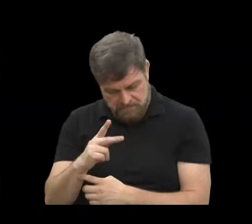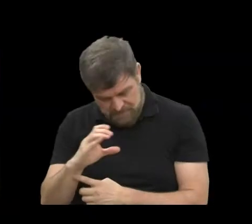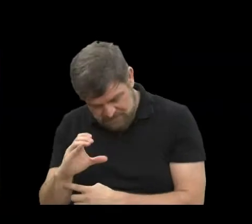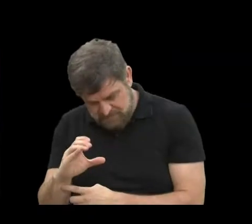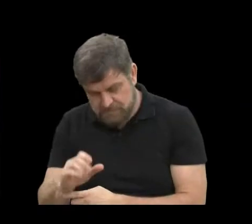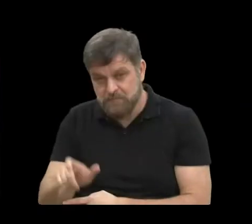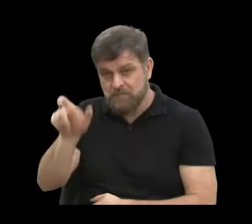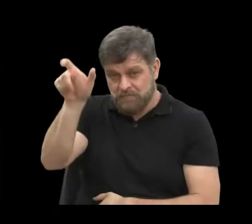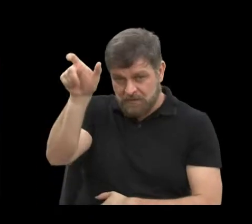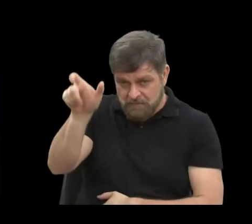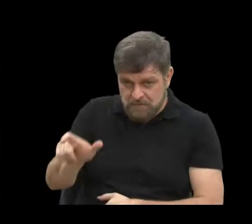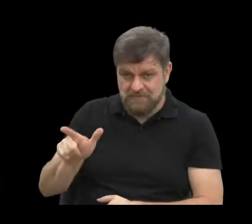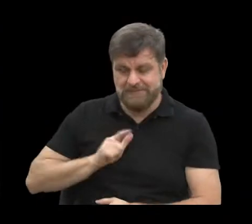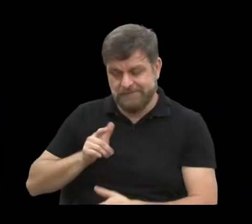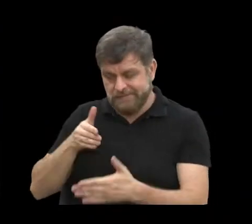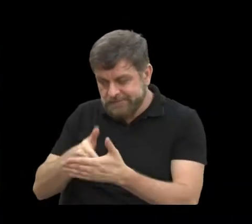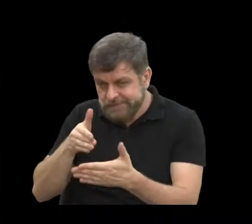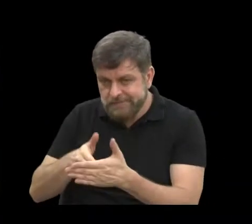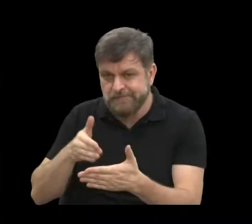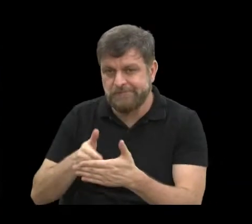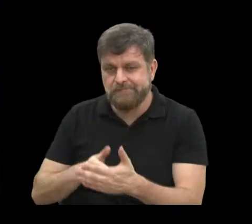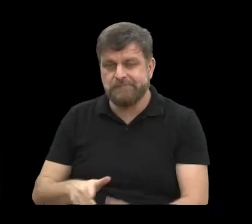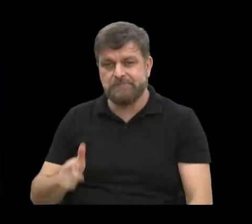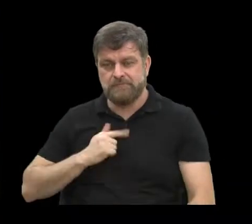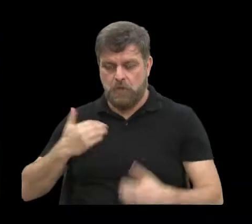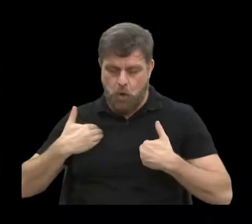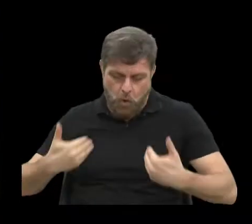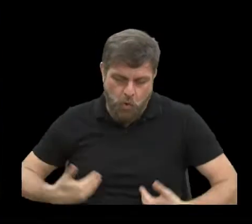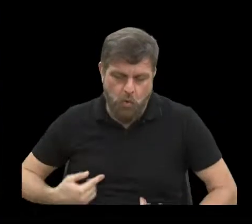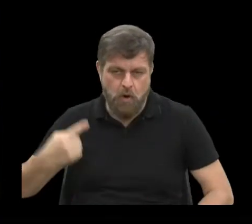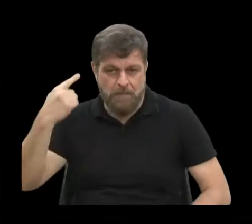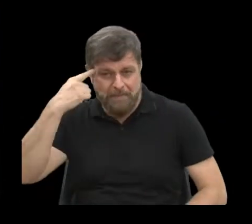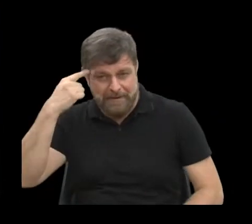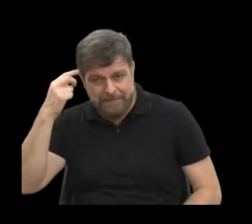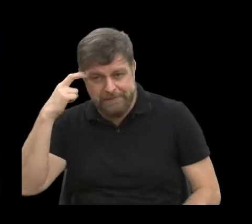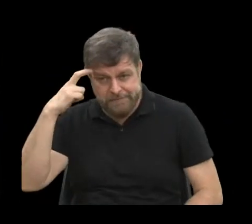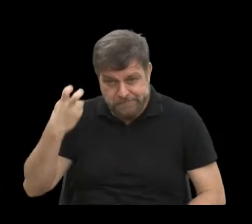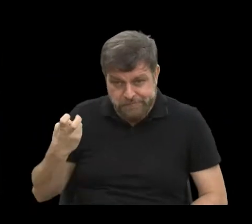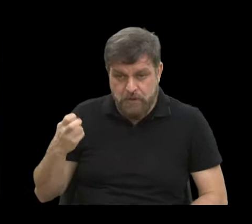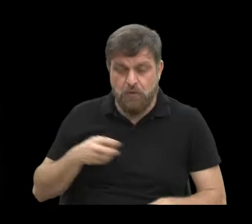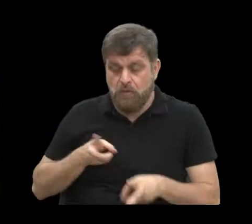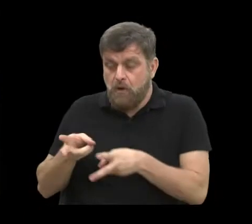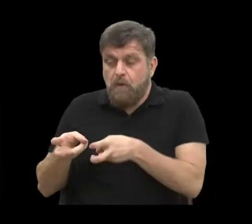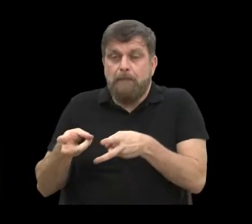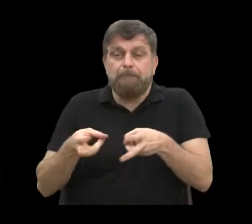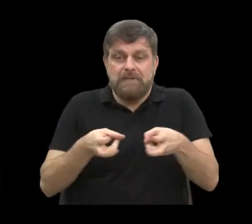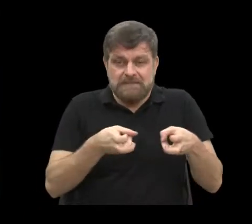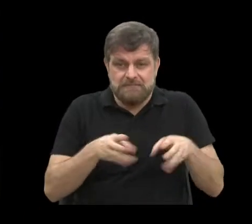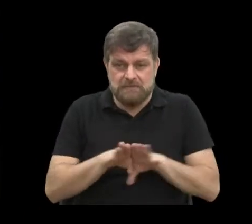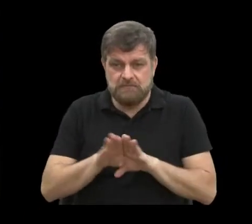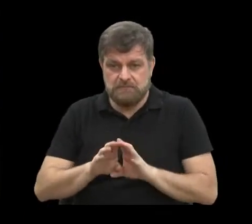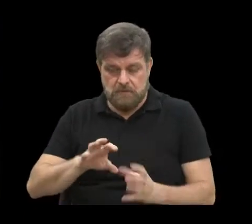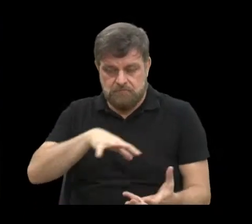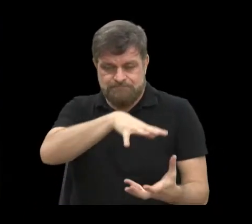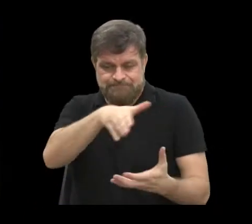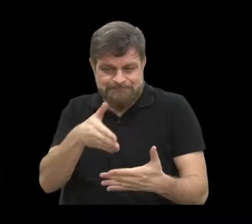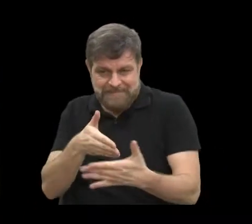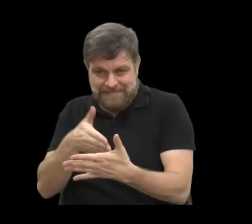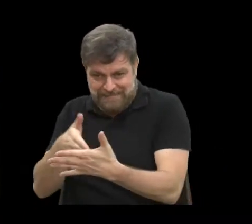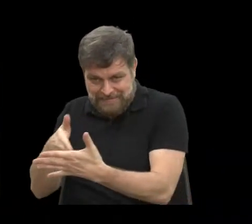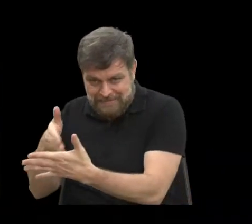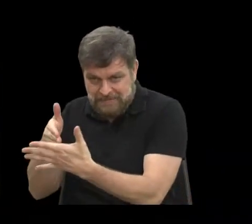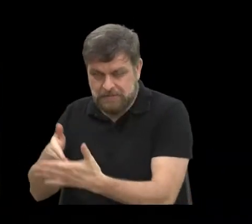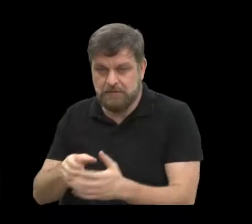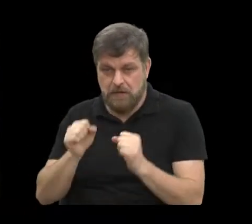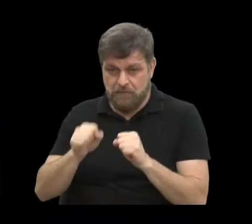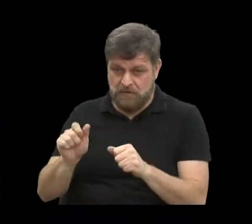é a pessoa com impedimentos de longo prazo de natureza física, mental, intelectual ou sensorial, os quais em interação com diversas barreiras